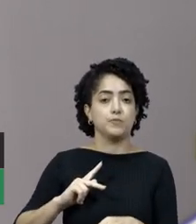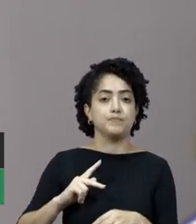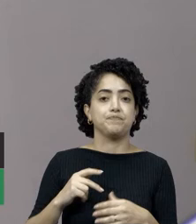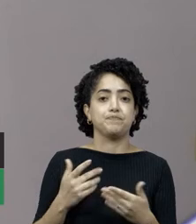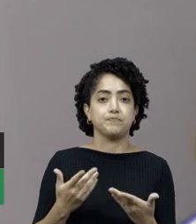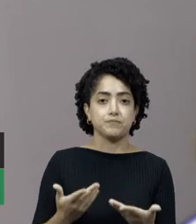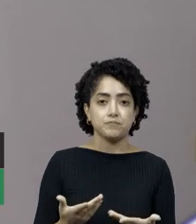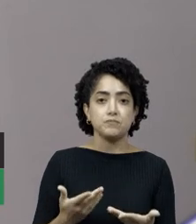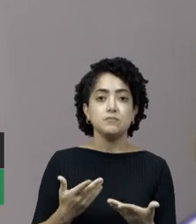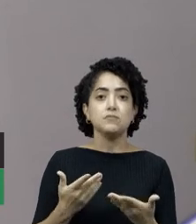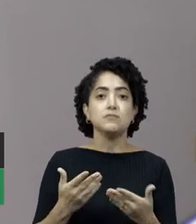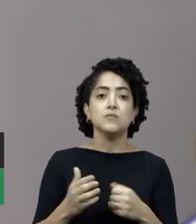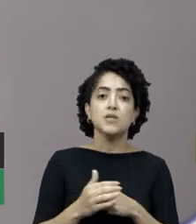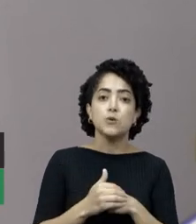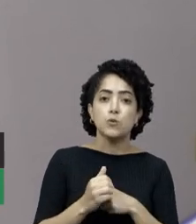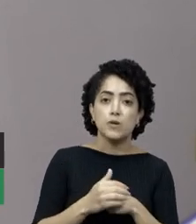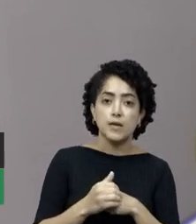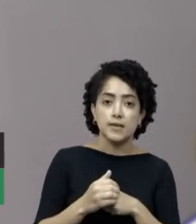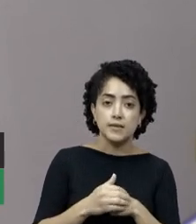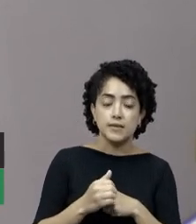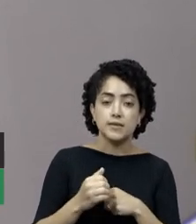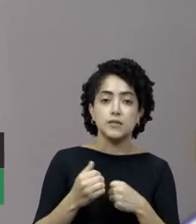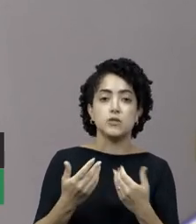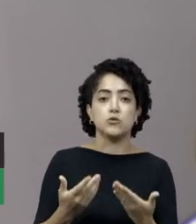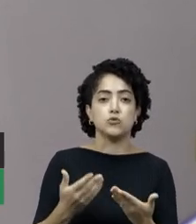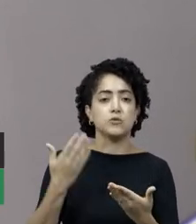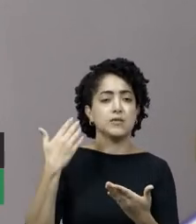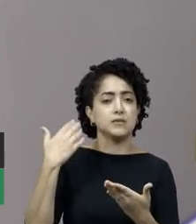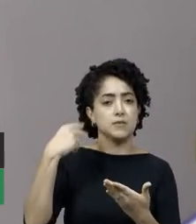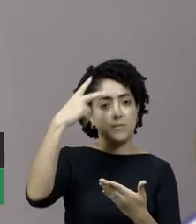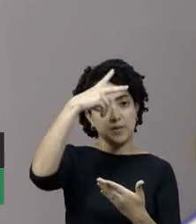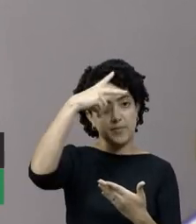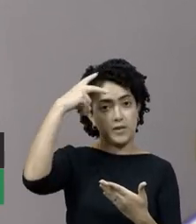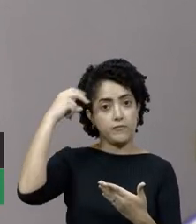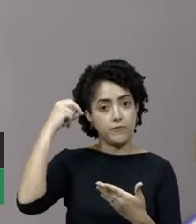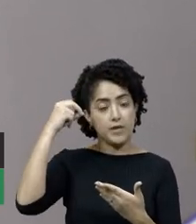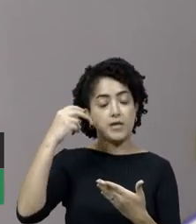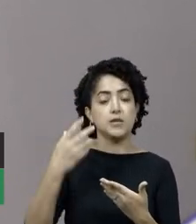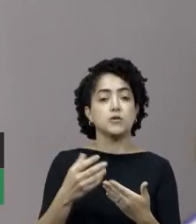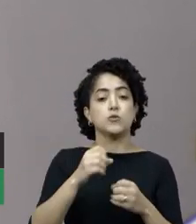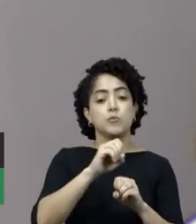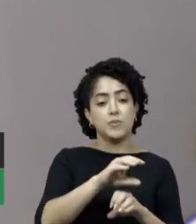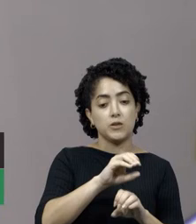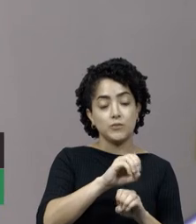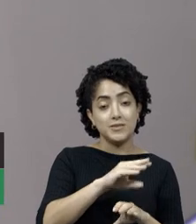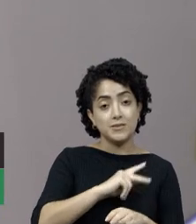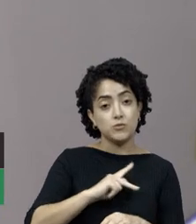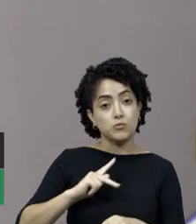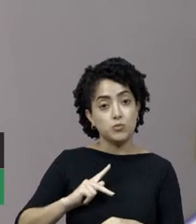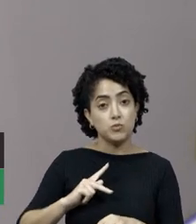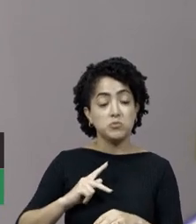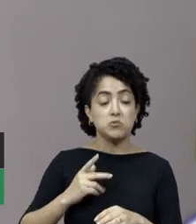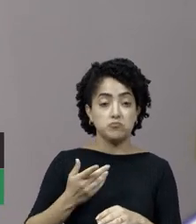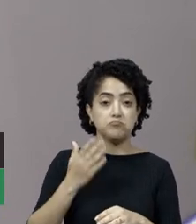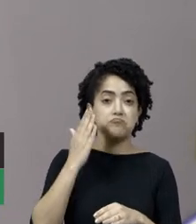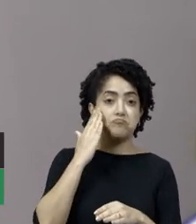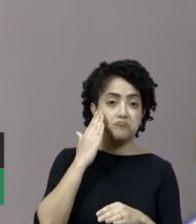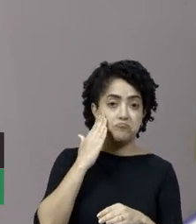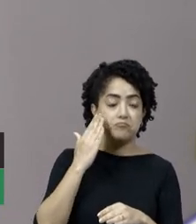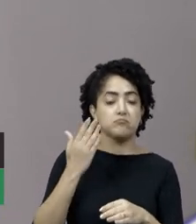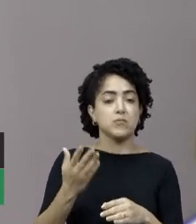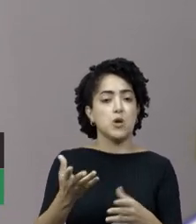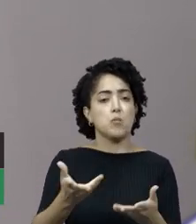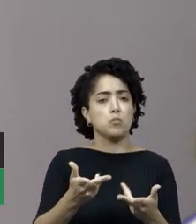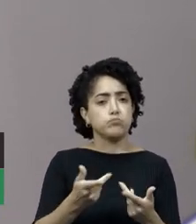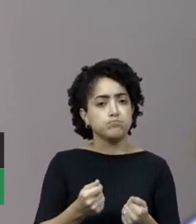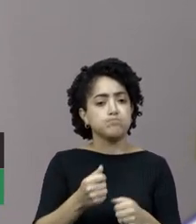tive o maior carinho, desde prefeito, pelo ensino público, porque eu entendo que nós temos excelentes profissionais